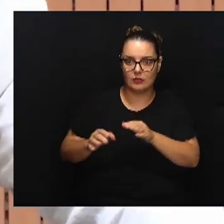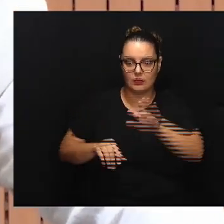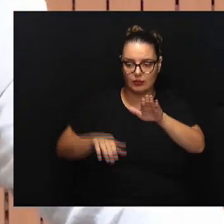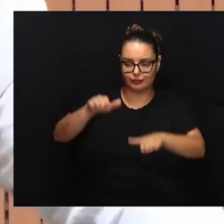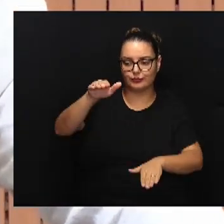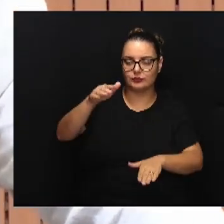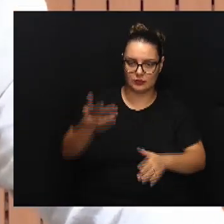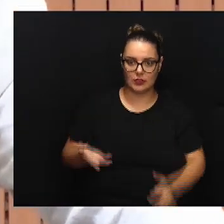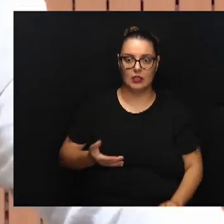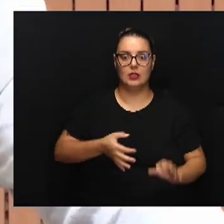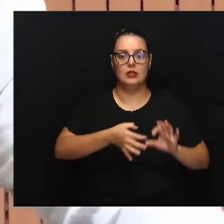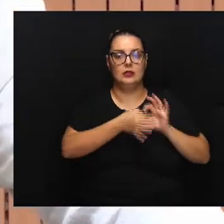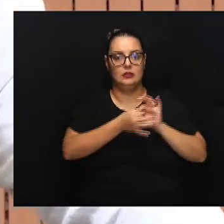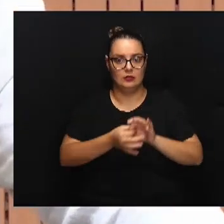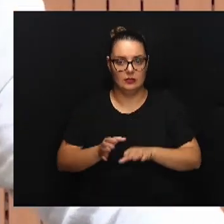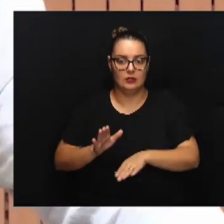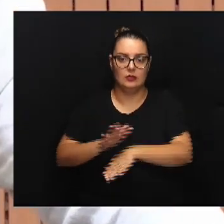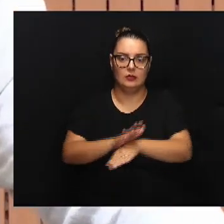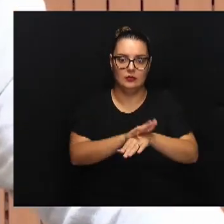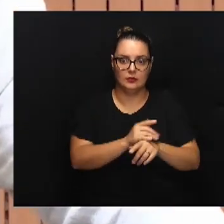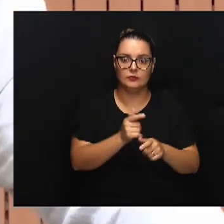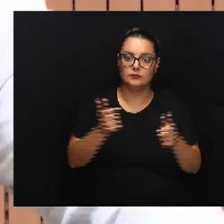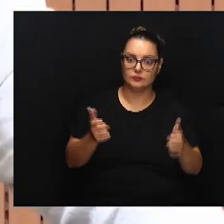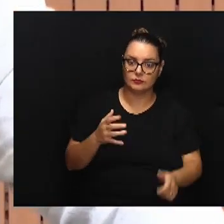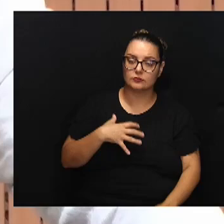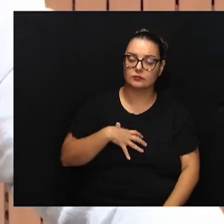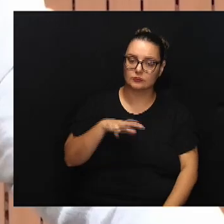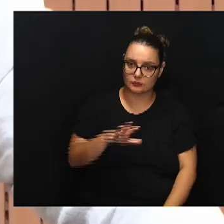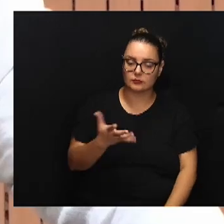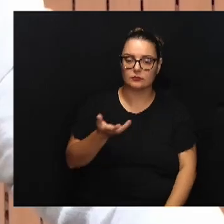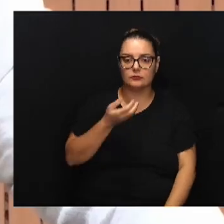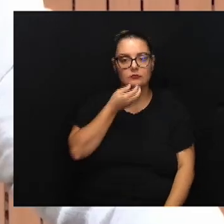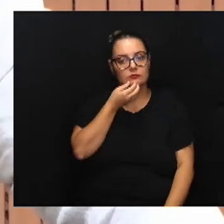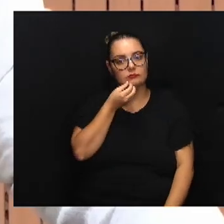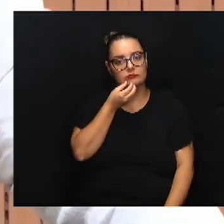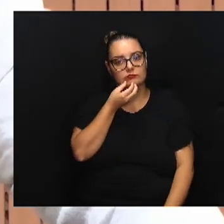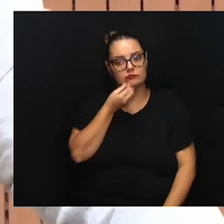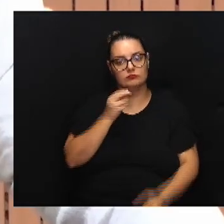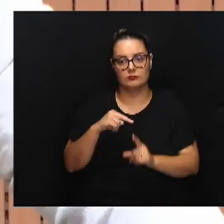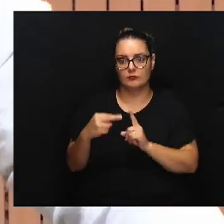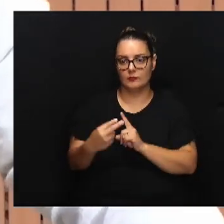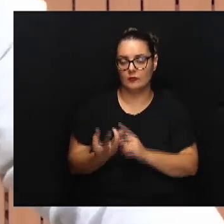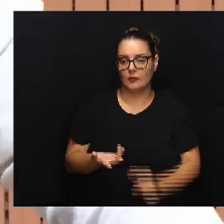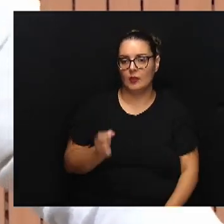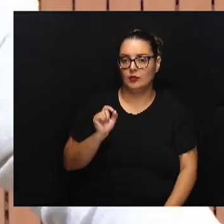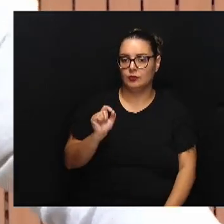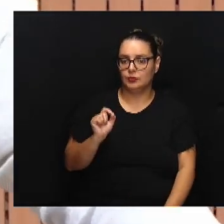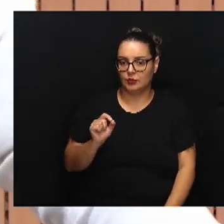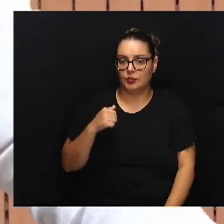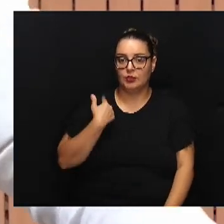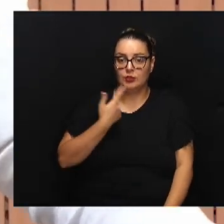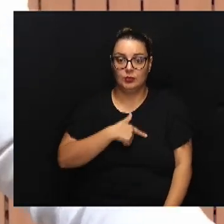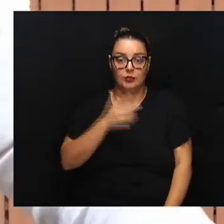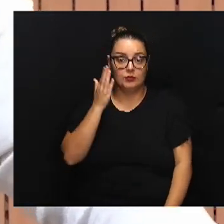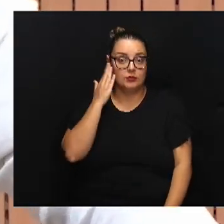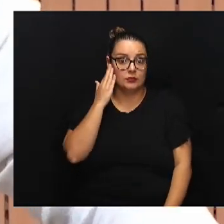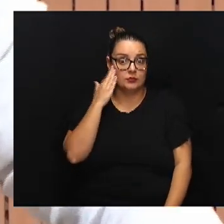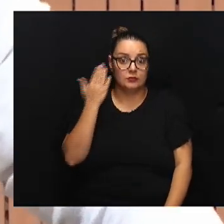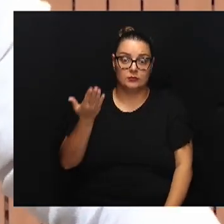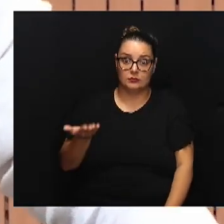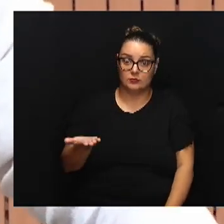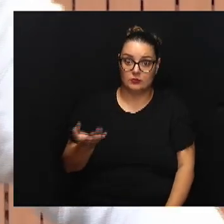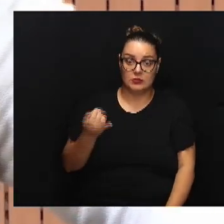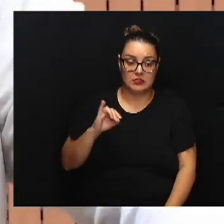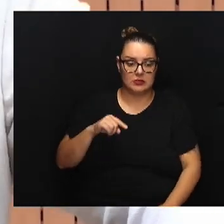esse contexto contribuiu enormemente para isso, né? Do ponto de vista do que nós sabemos, se